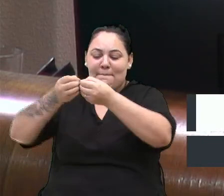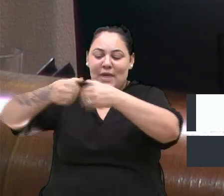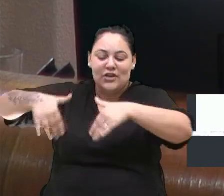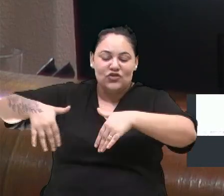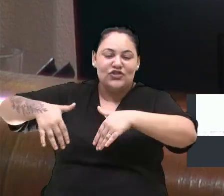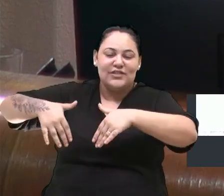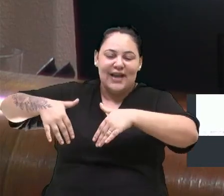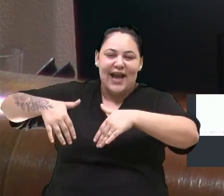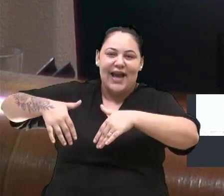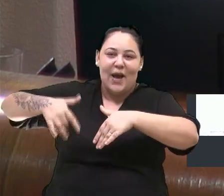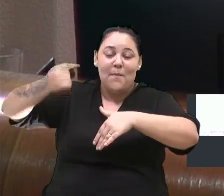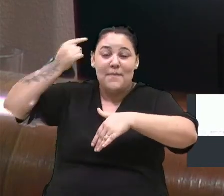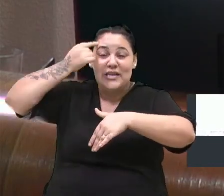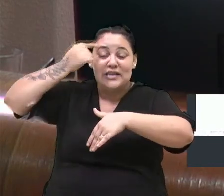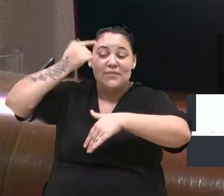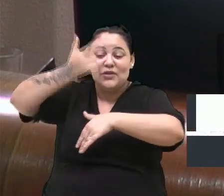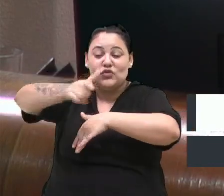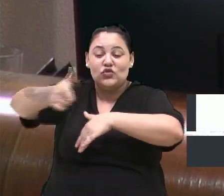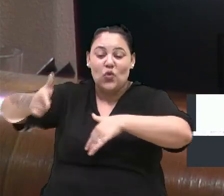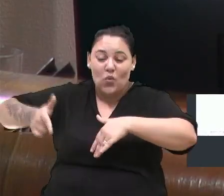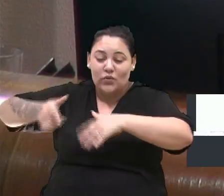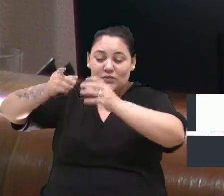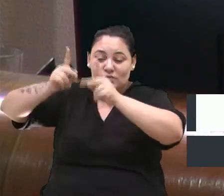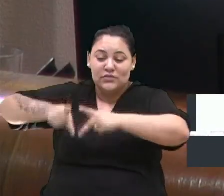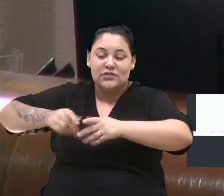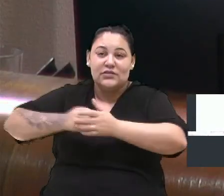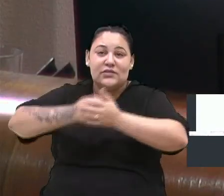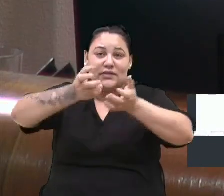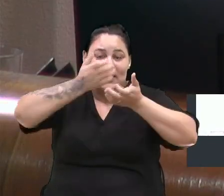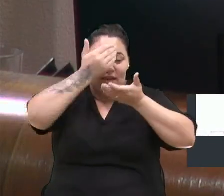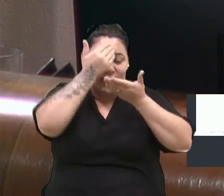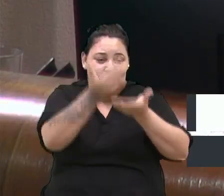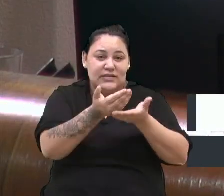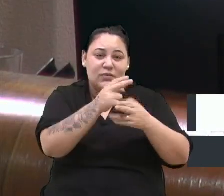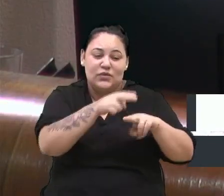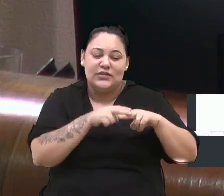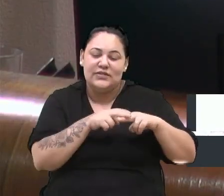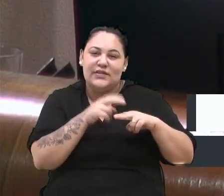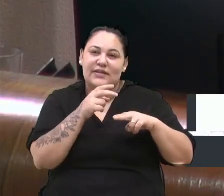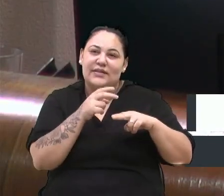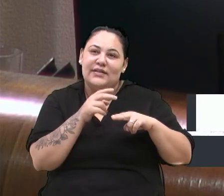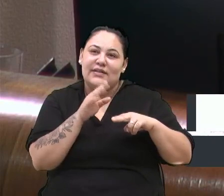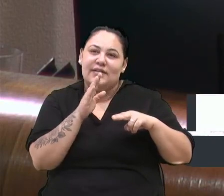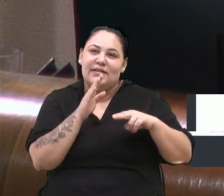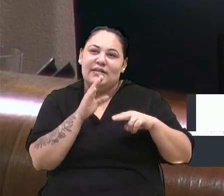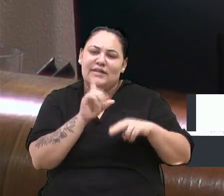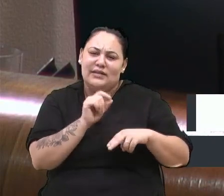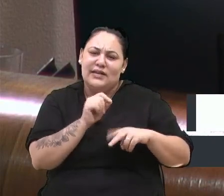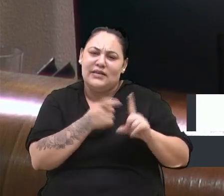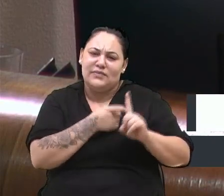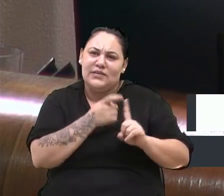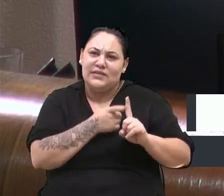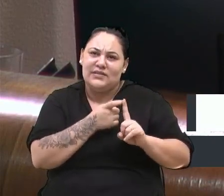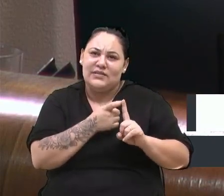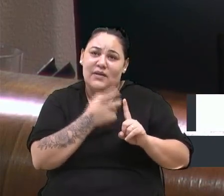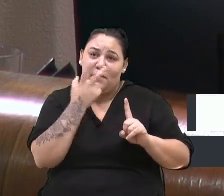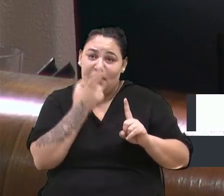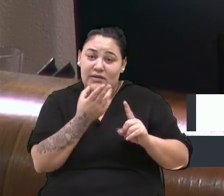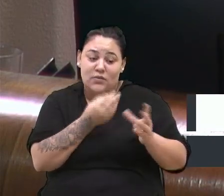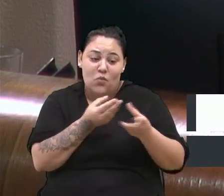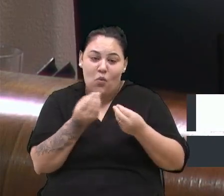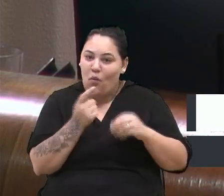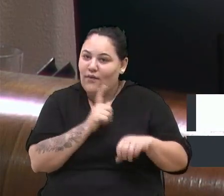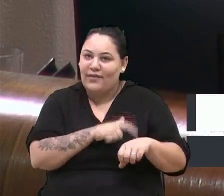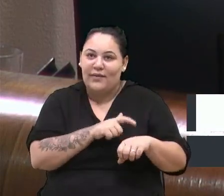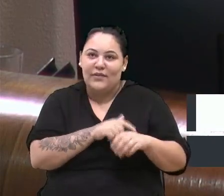desqualificar o pensamento das outras pessoas. Então, eu quero lhe agradecer por isso. Até me chamou a atenção 10 meses, porque parece muito que o senhor está conosco desde o